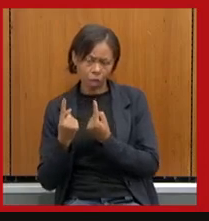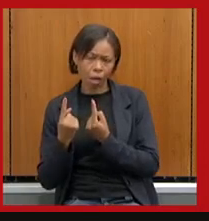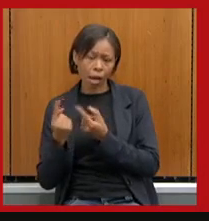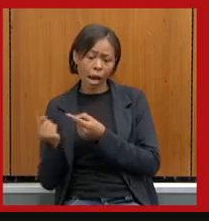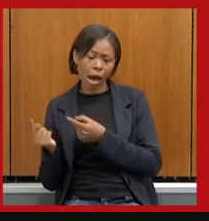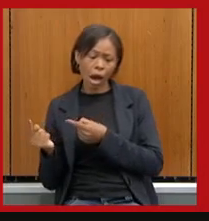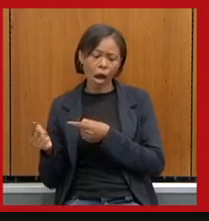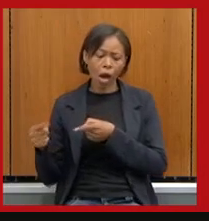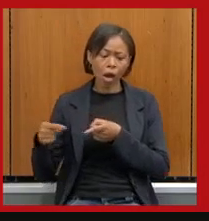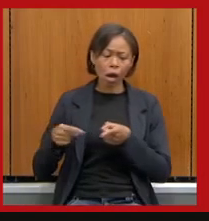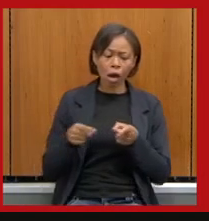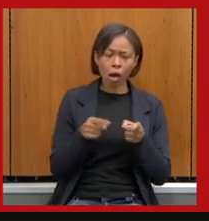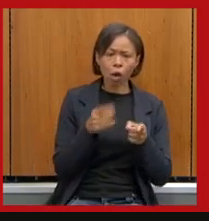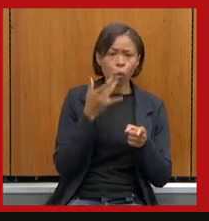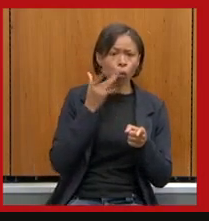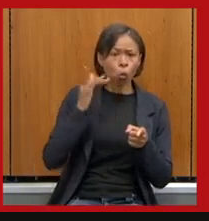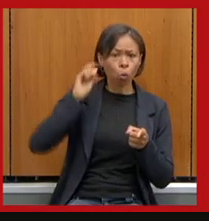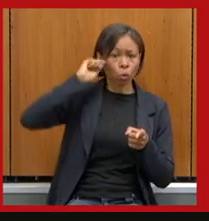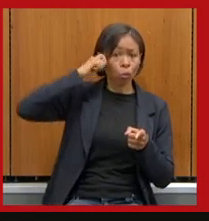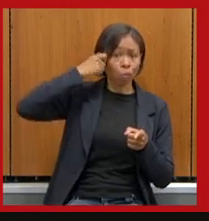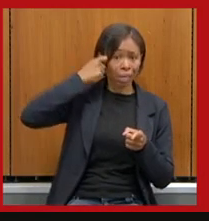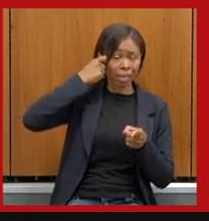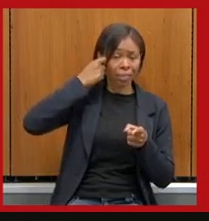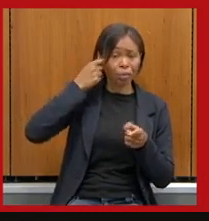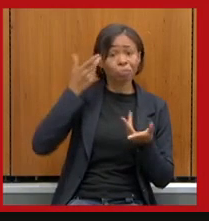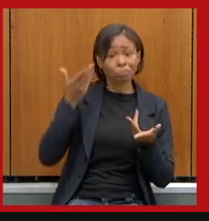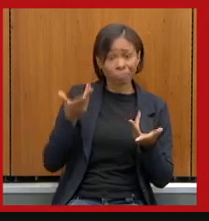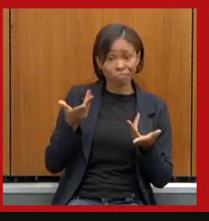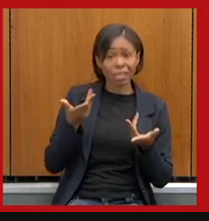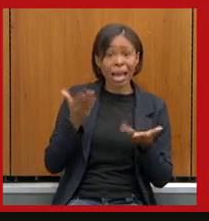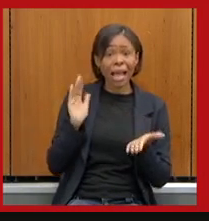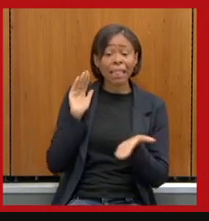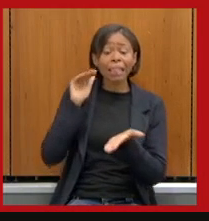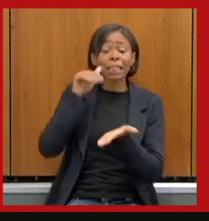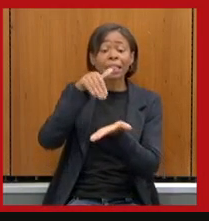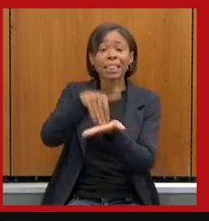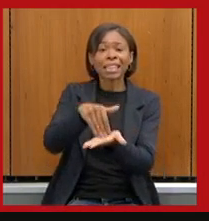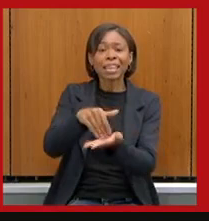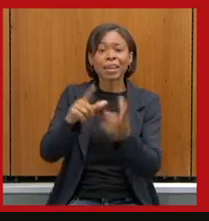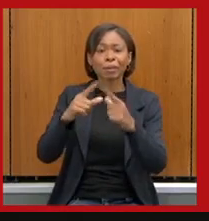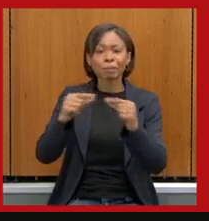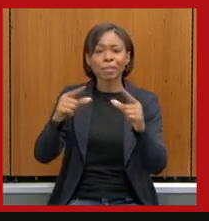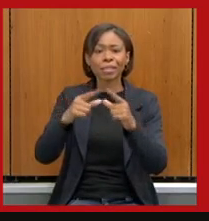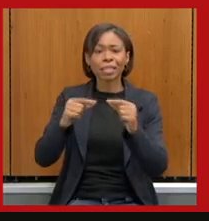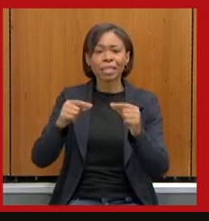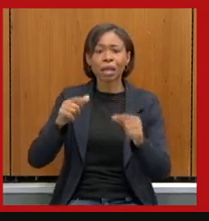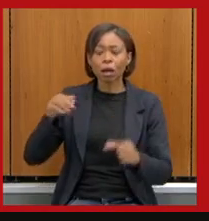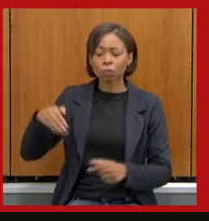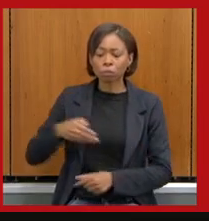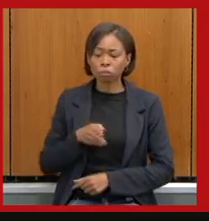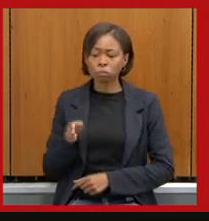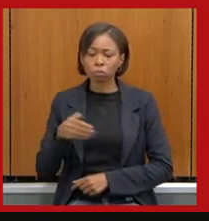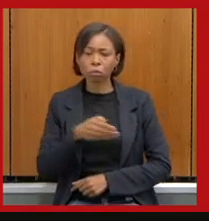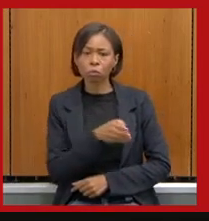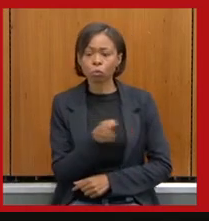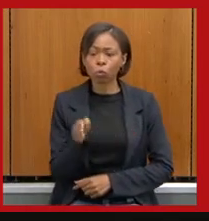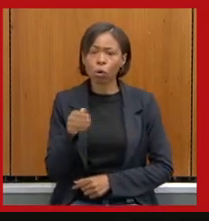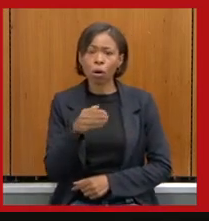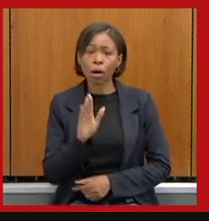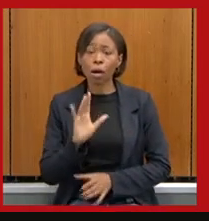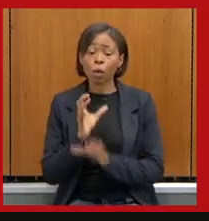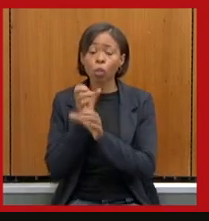Preto a liberdade que está na nossa bandeira, até Brasília nove patrimônios culturais da humanidade